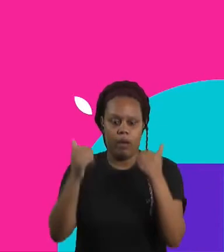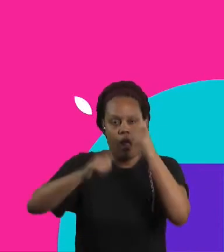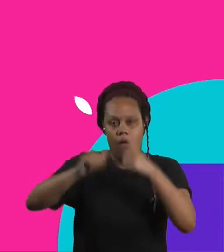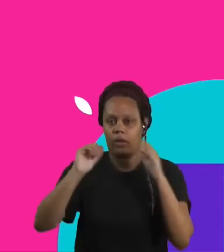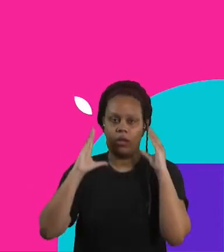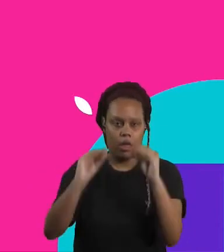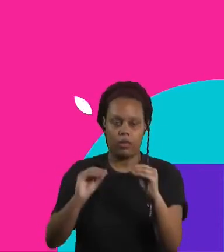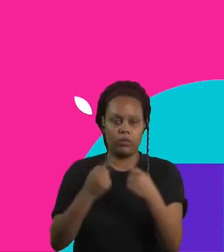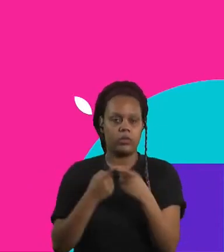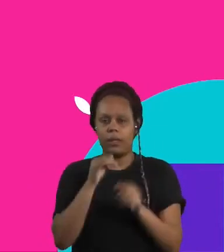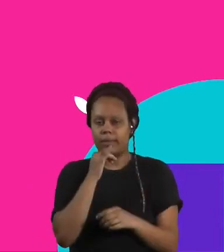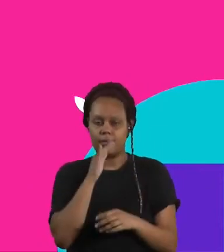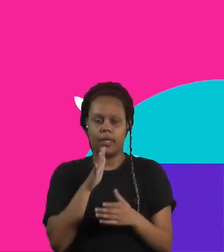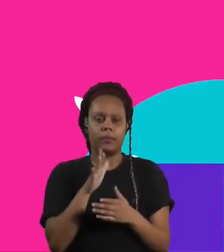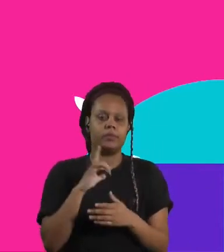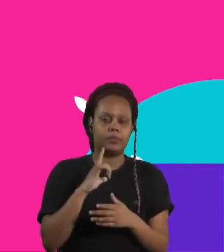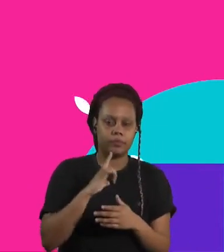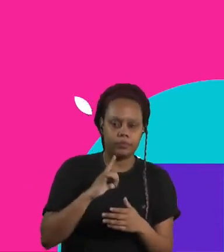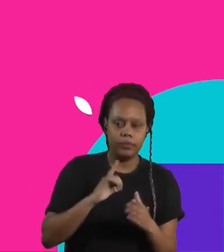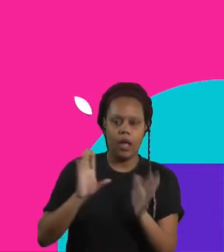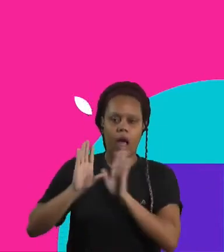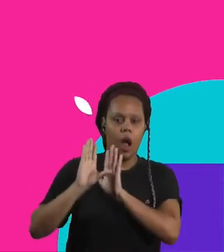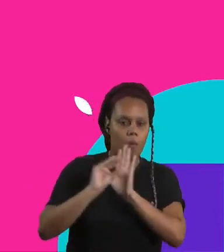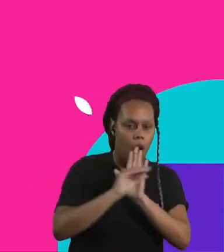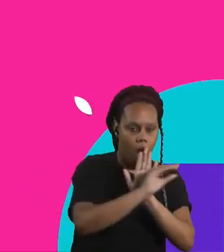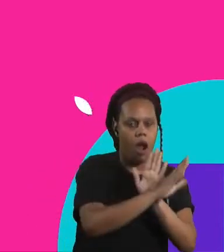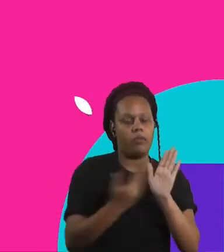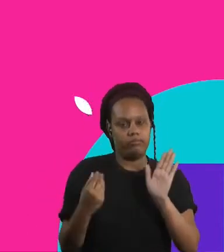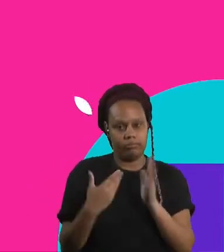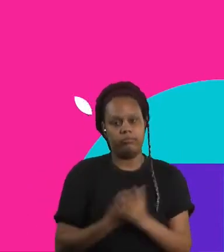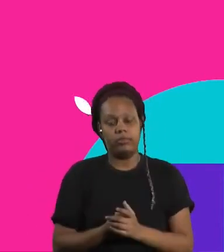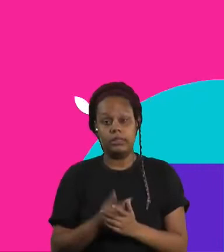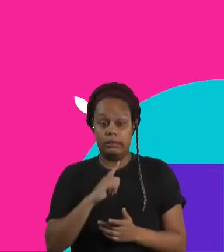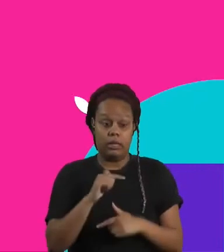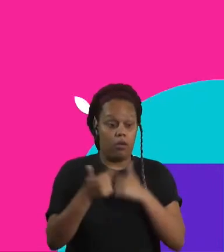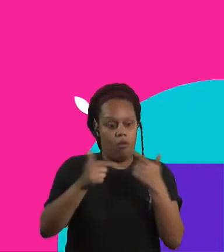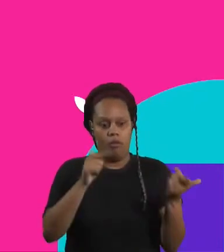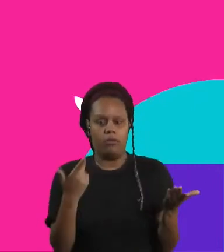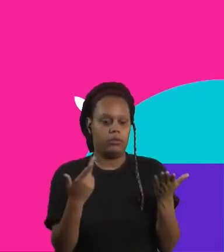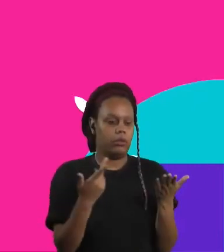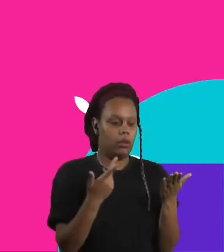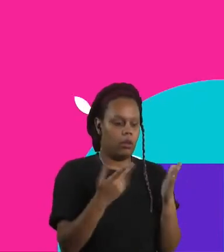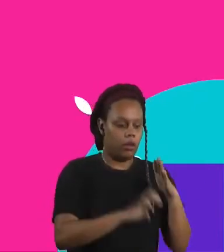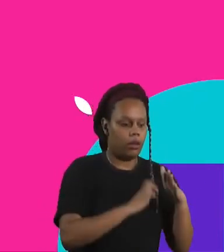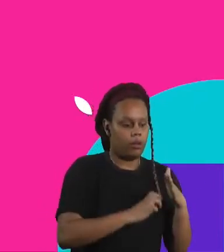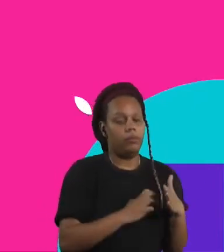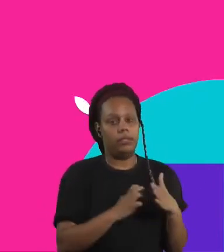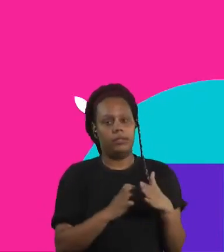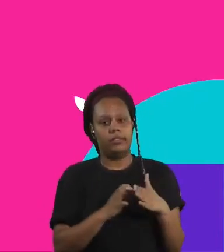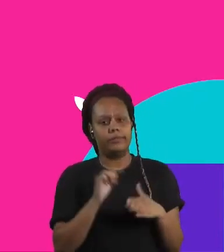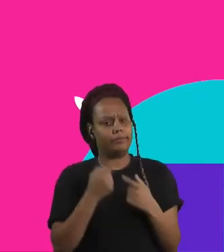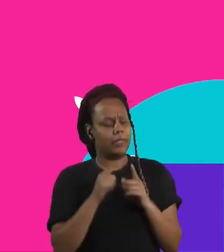compõem o índice de sustentabilidade da Bolsa, né, empresas que estão aí mais expostas, ninguém consegue dizer, olha,